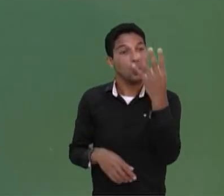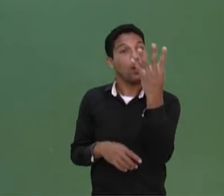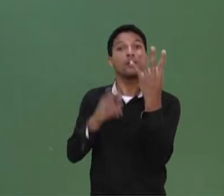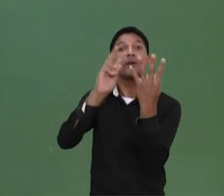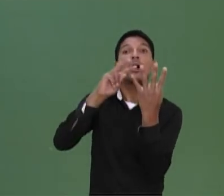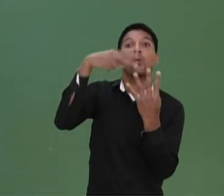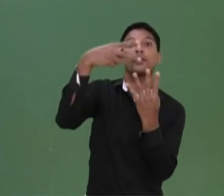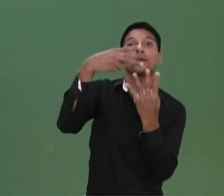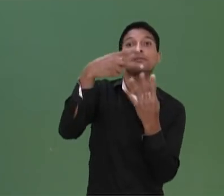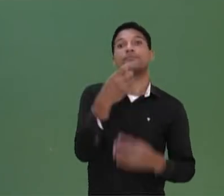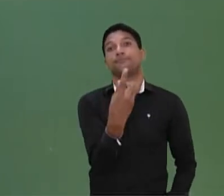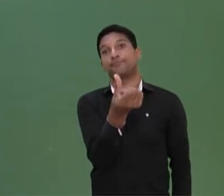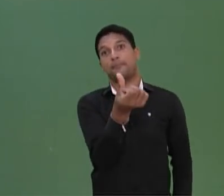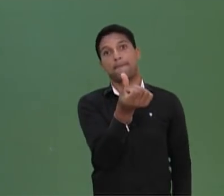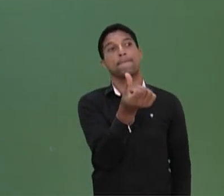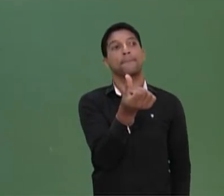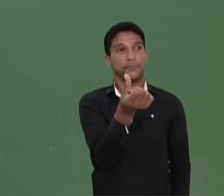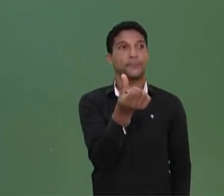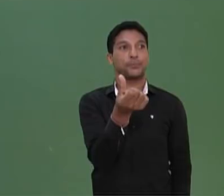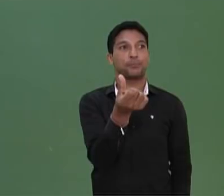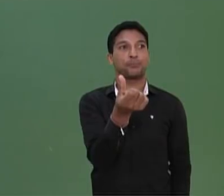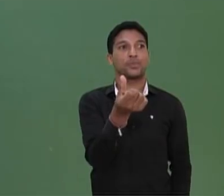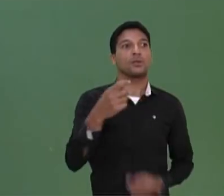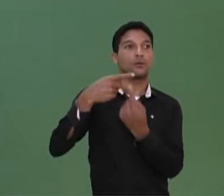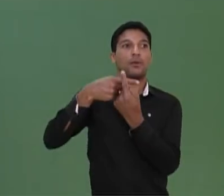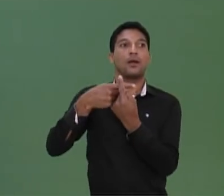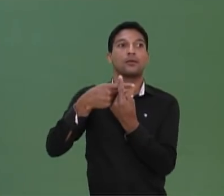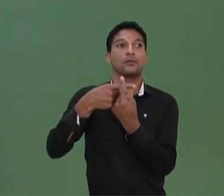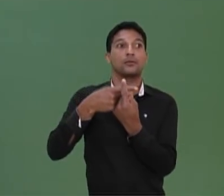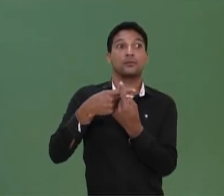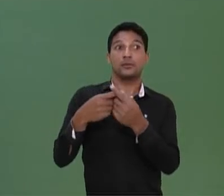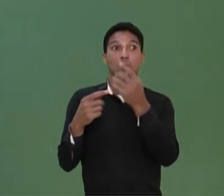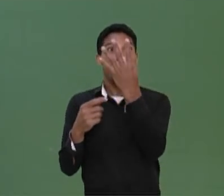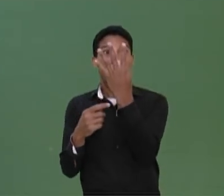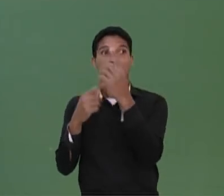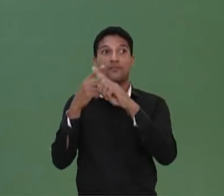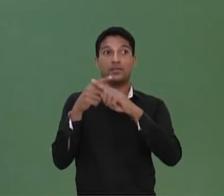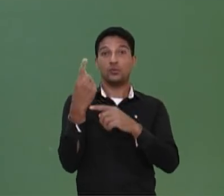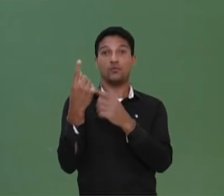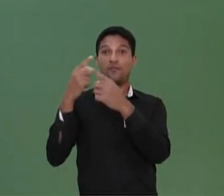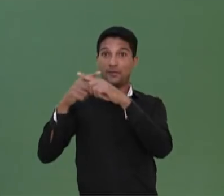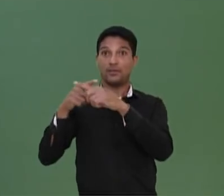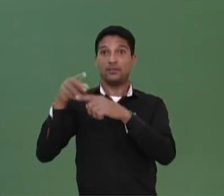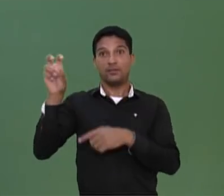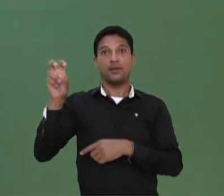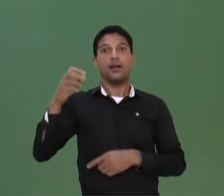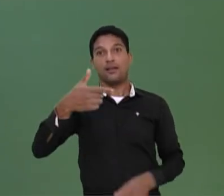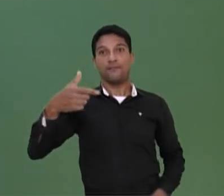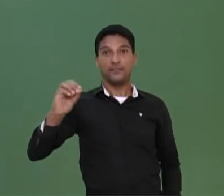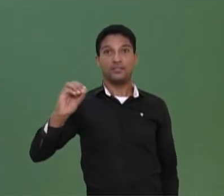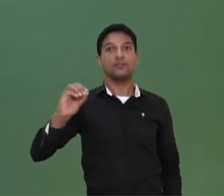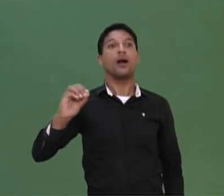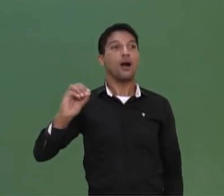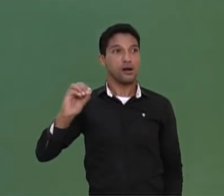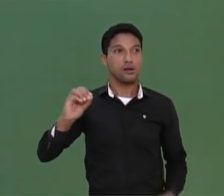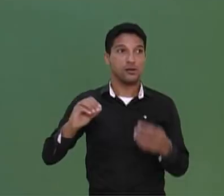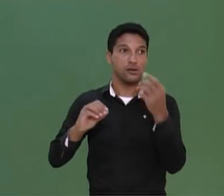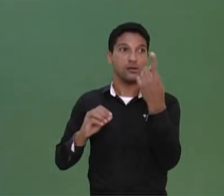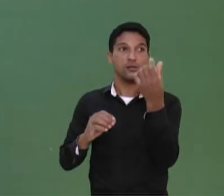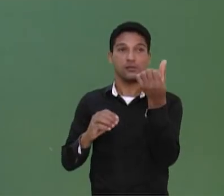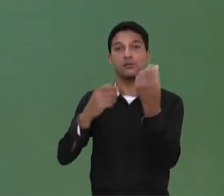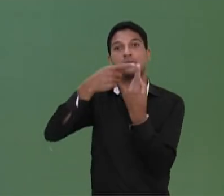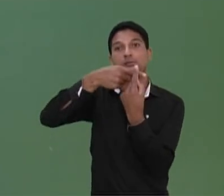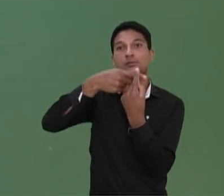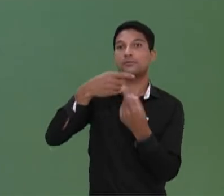vezes 5, 20. E o meu delta vai ser igual a 16 mais